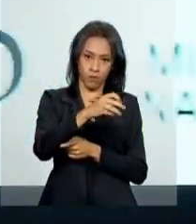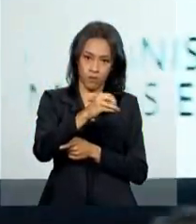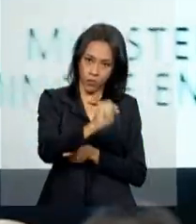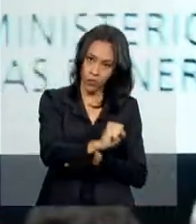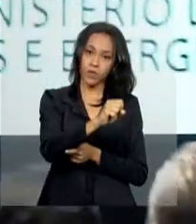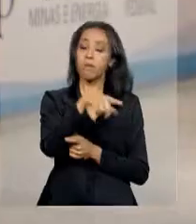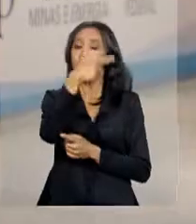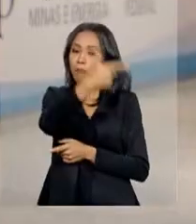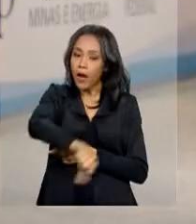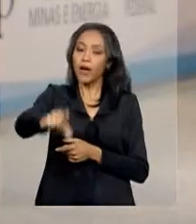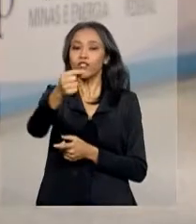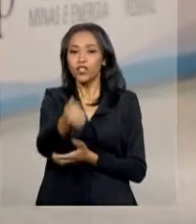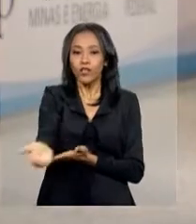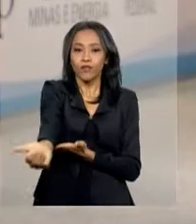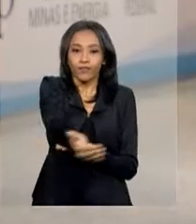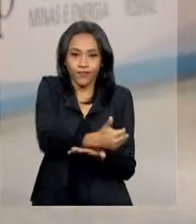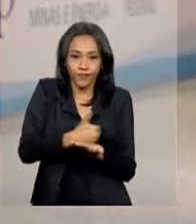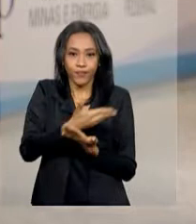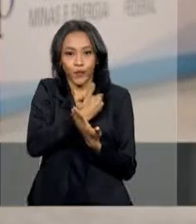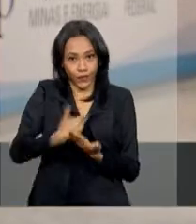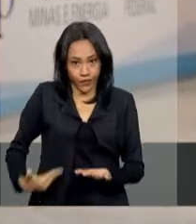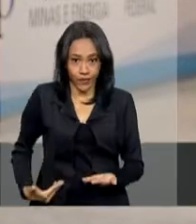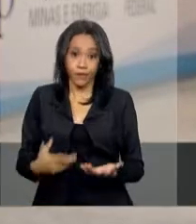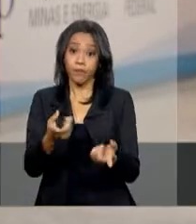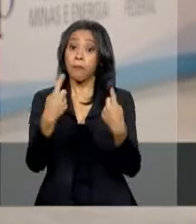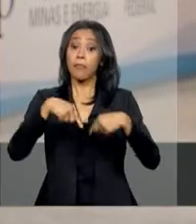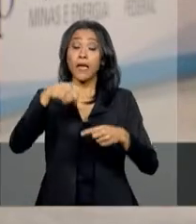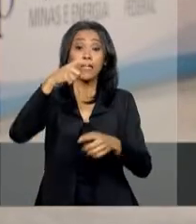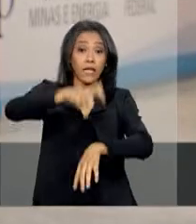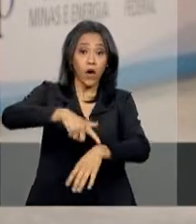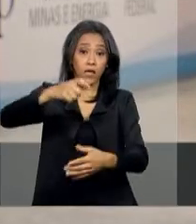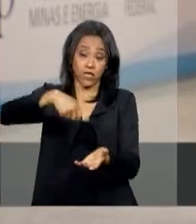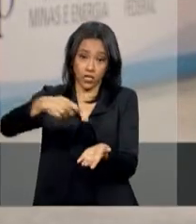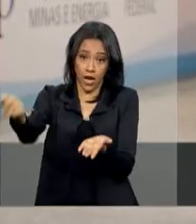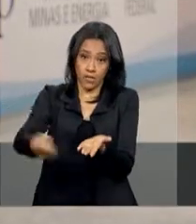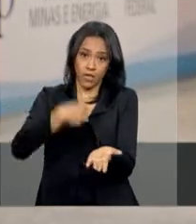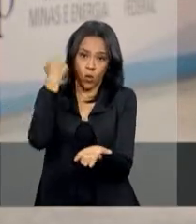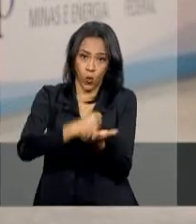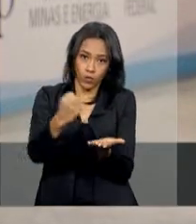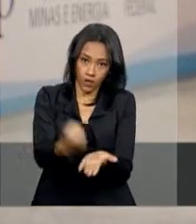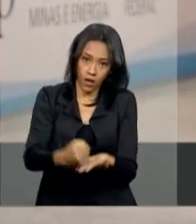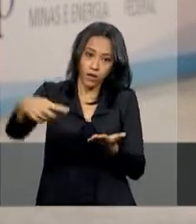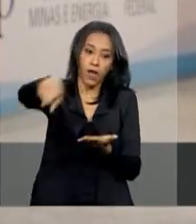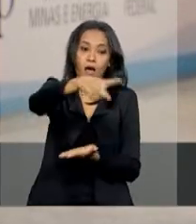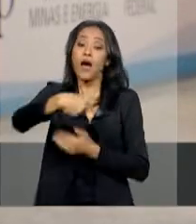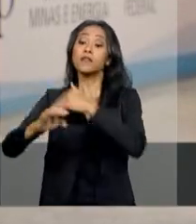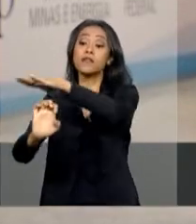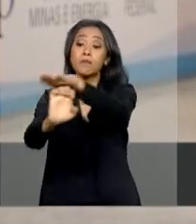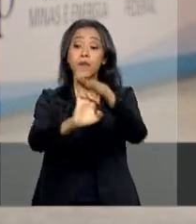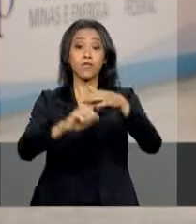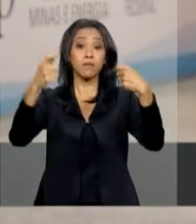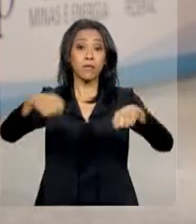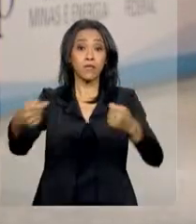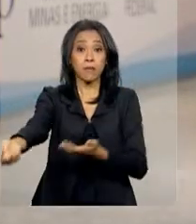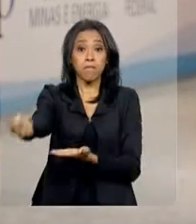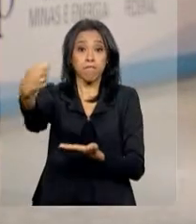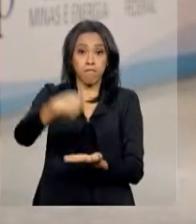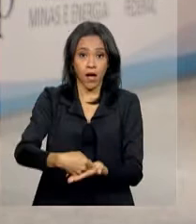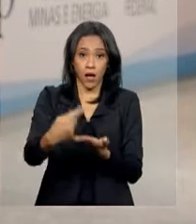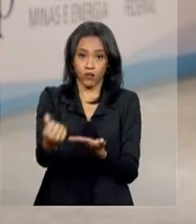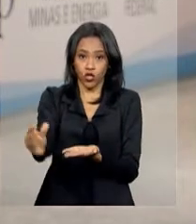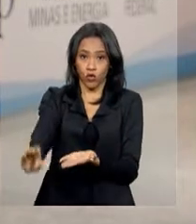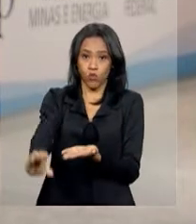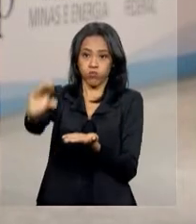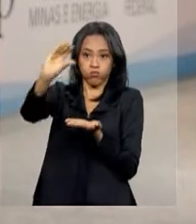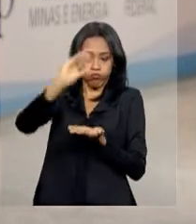públicos na hora de assinar o contrato com o governo federal as empresas vencedoras precisam pagar para explorar a área é o chamado